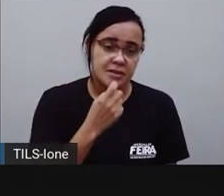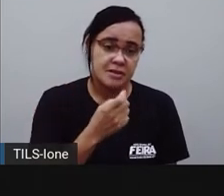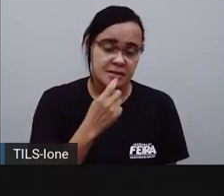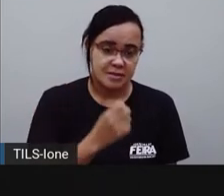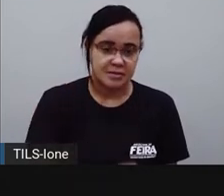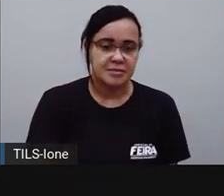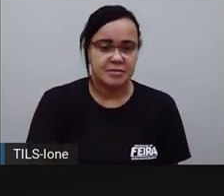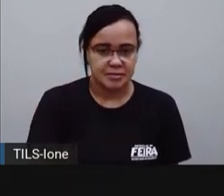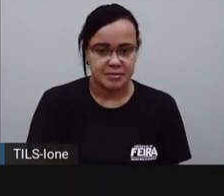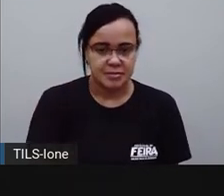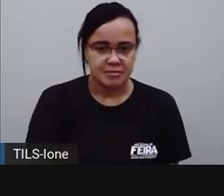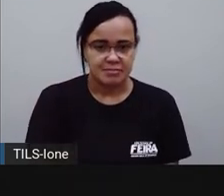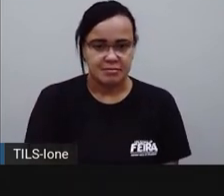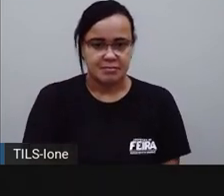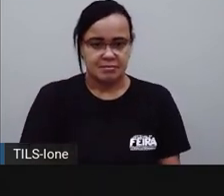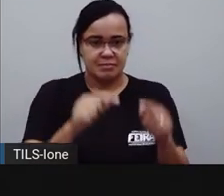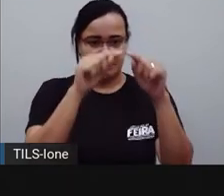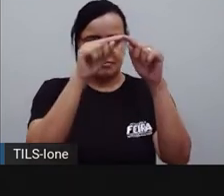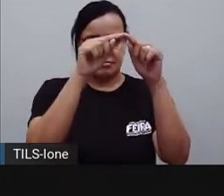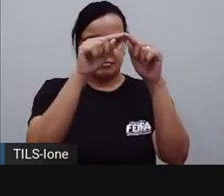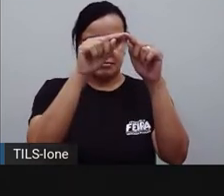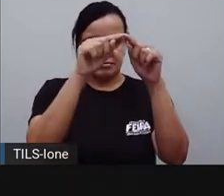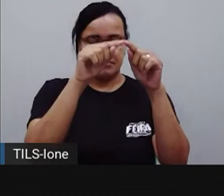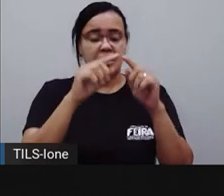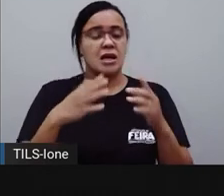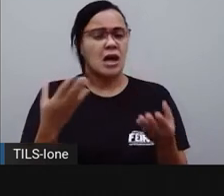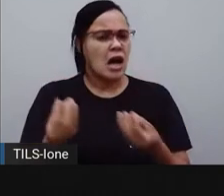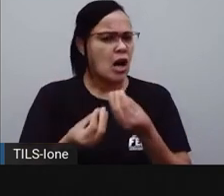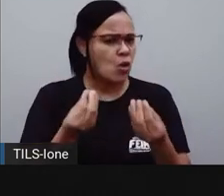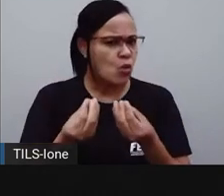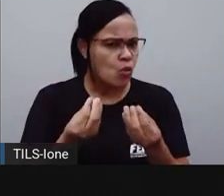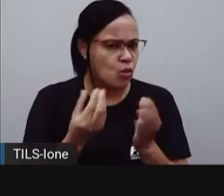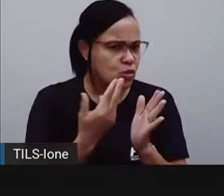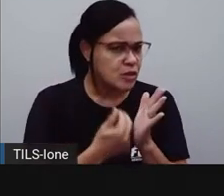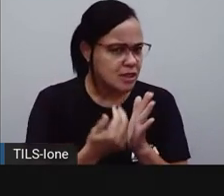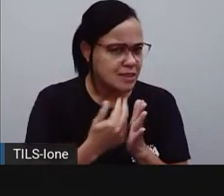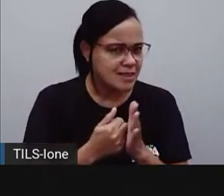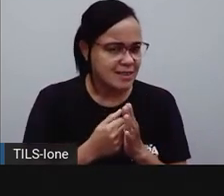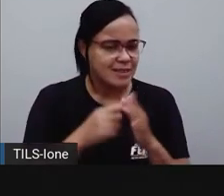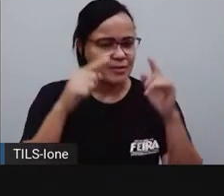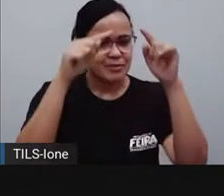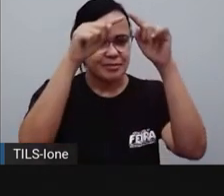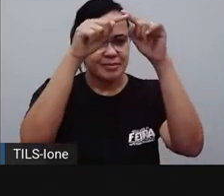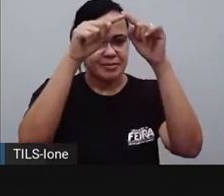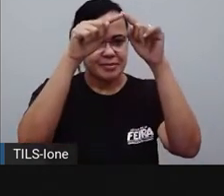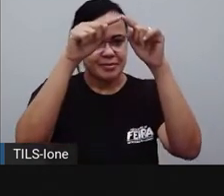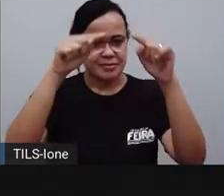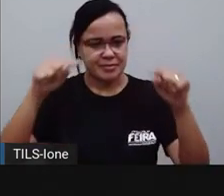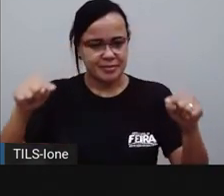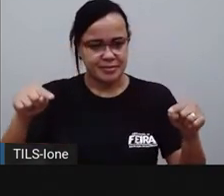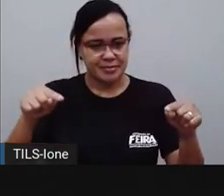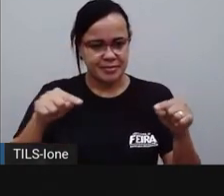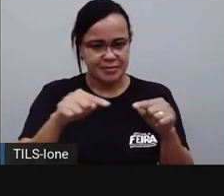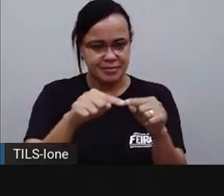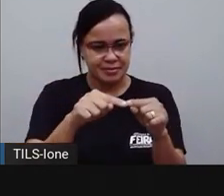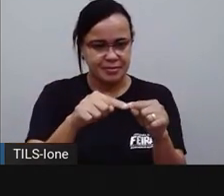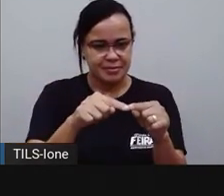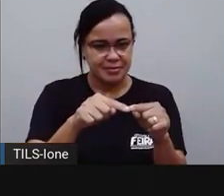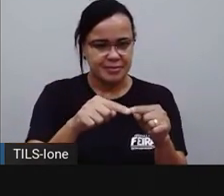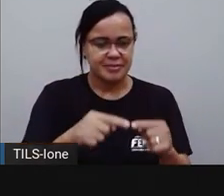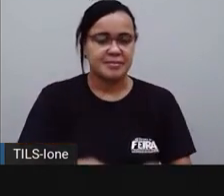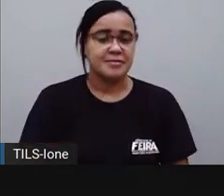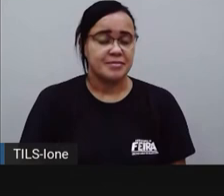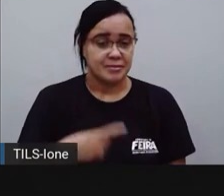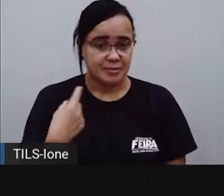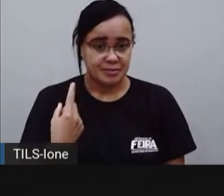Os triângulos. Localiza os triângulos. Vamos pintar. Ó, um,